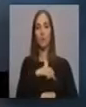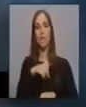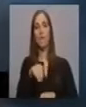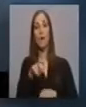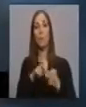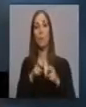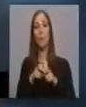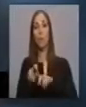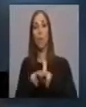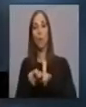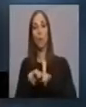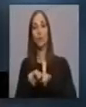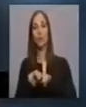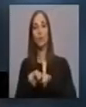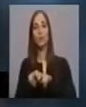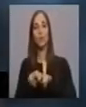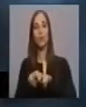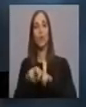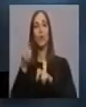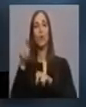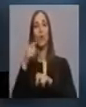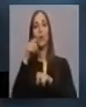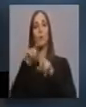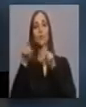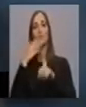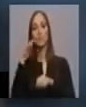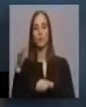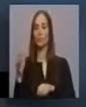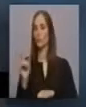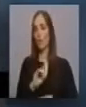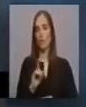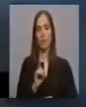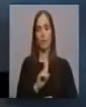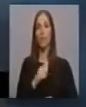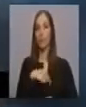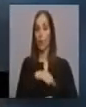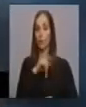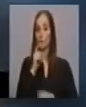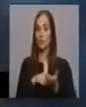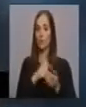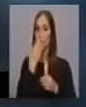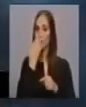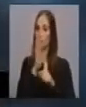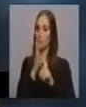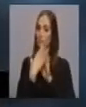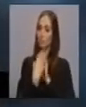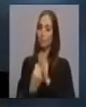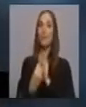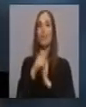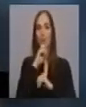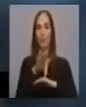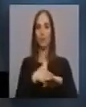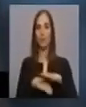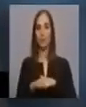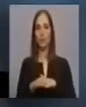os nossos parceiros estrangeiros nós temos claro um exemplo é possível fazer para eliminarmos esta quantidade este março